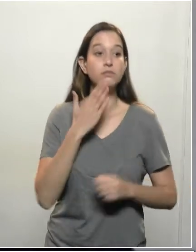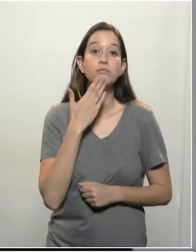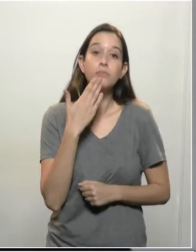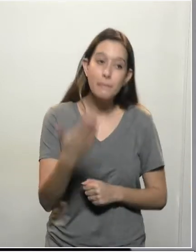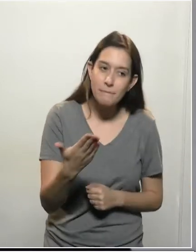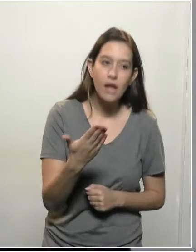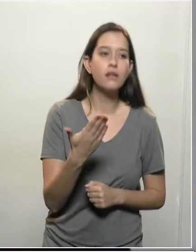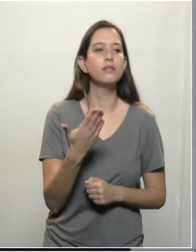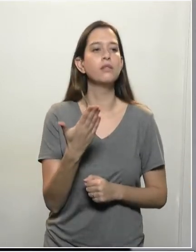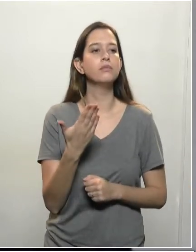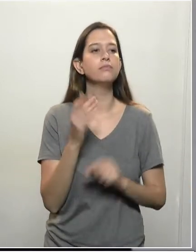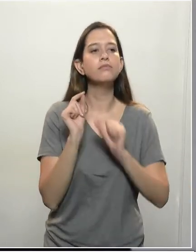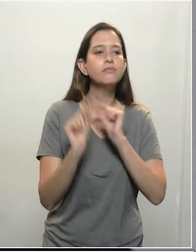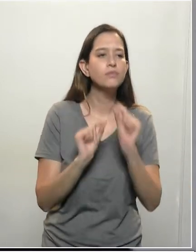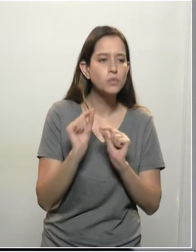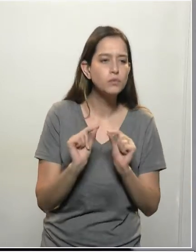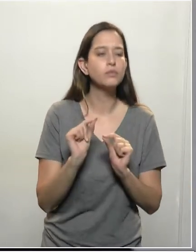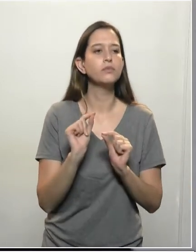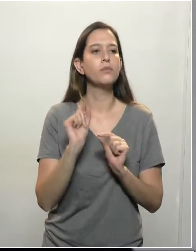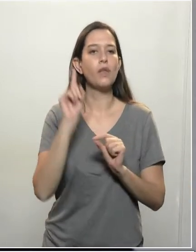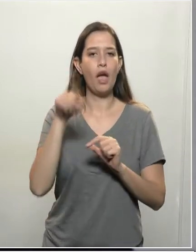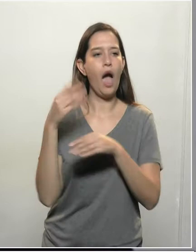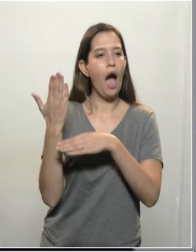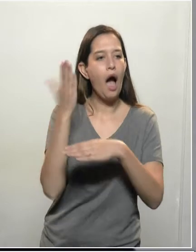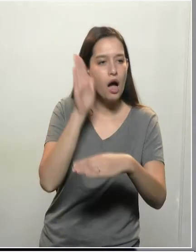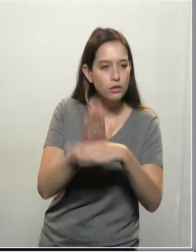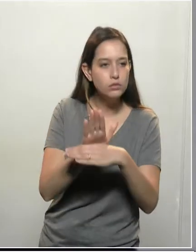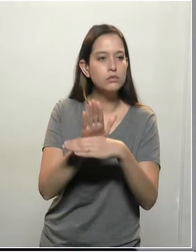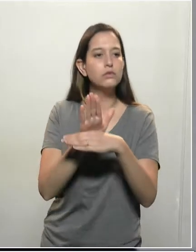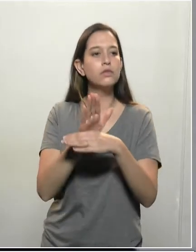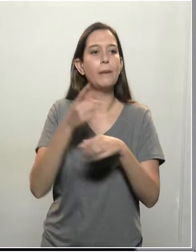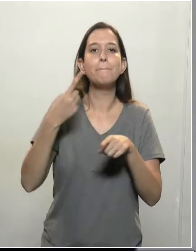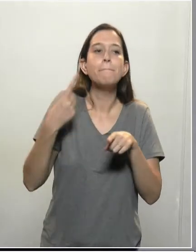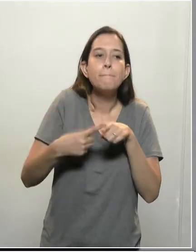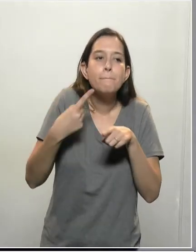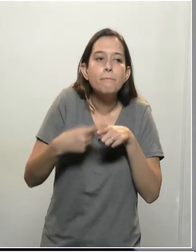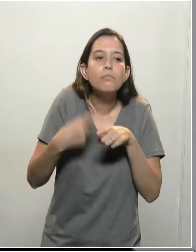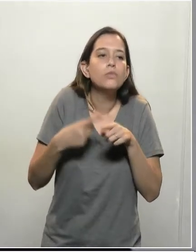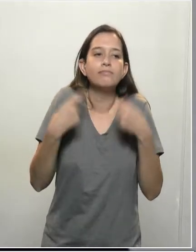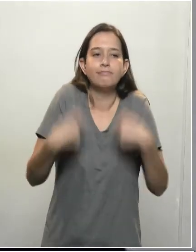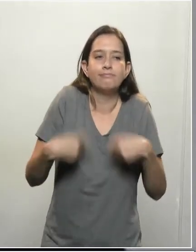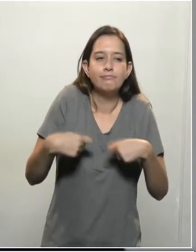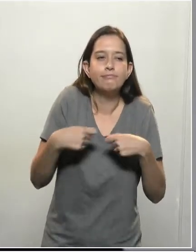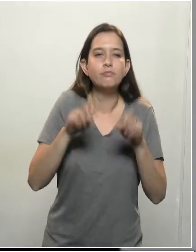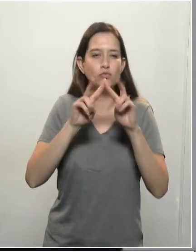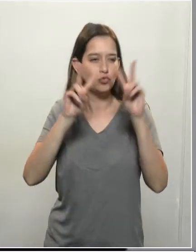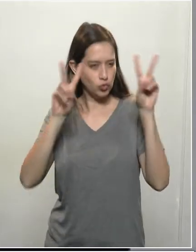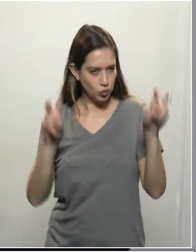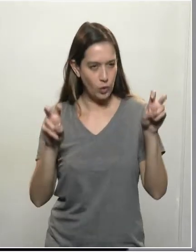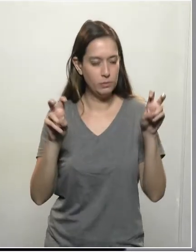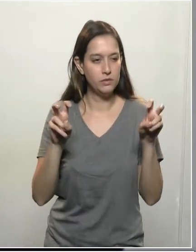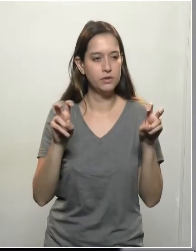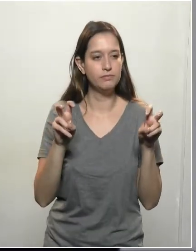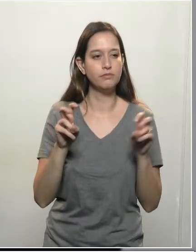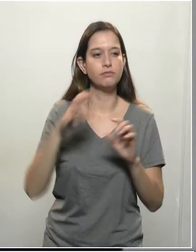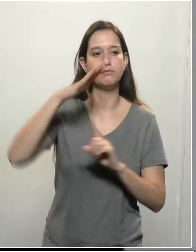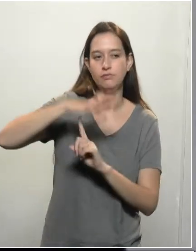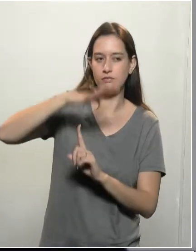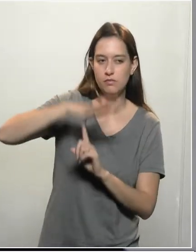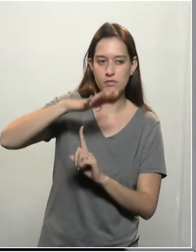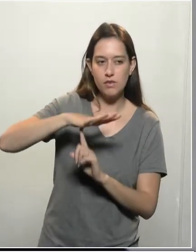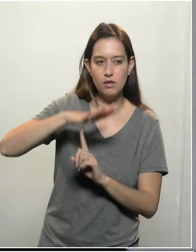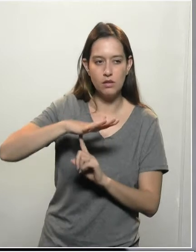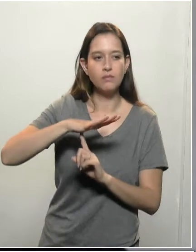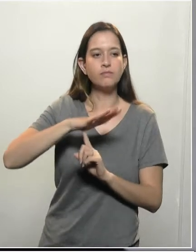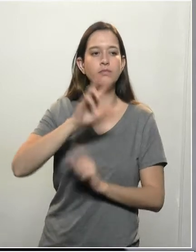de intercessão para a gente tentar tratar do programa Paraná Recupera. Esse programa que é executado